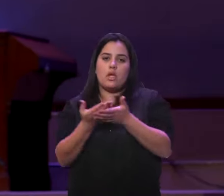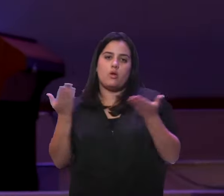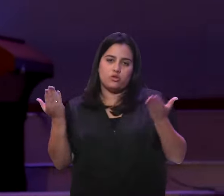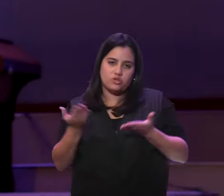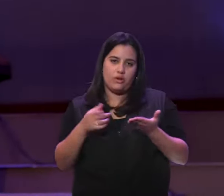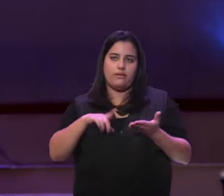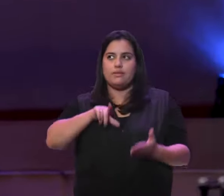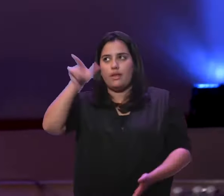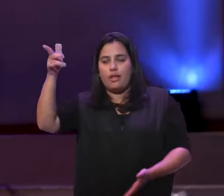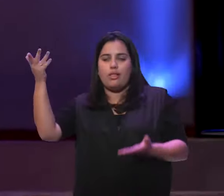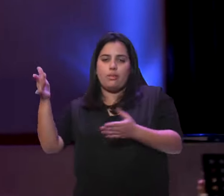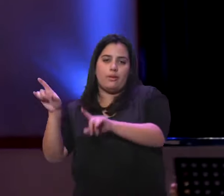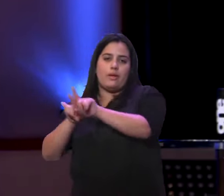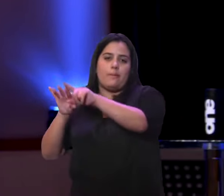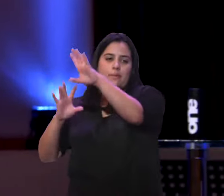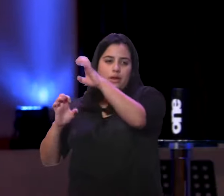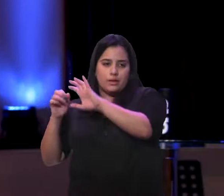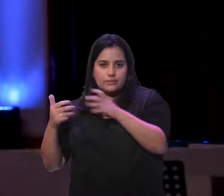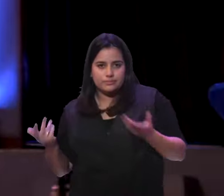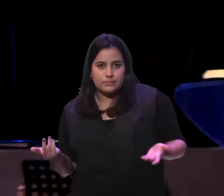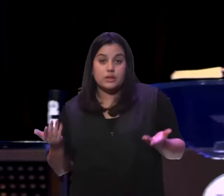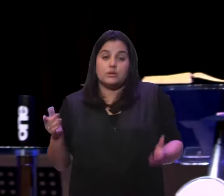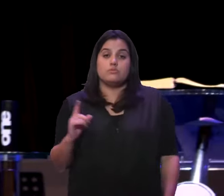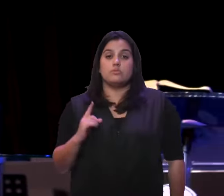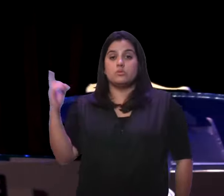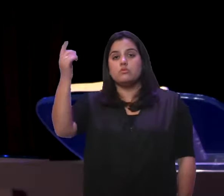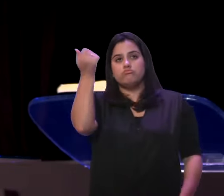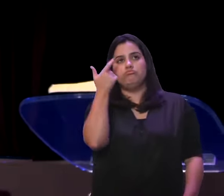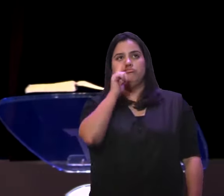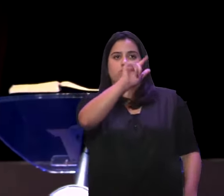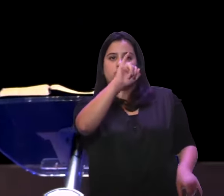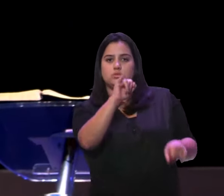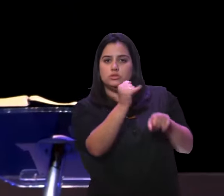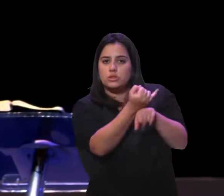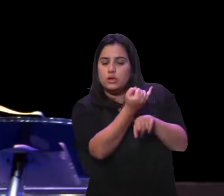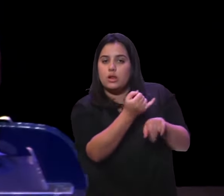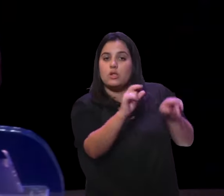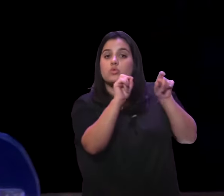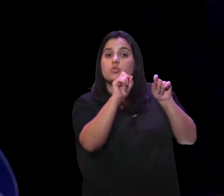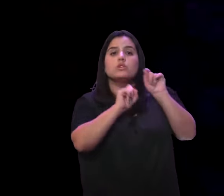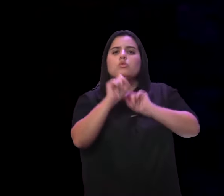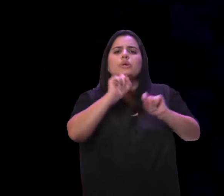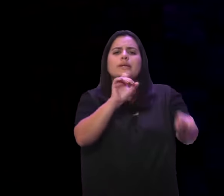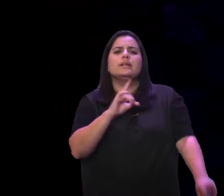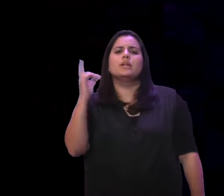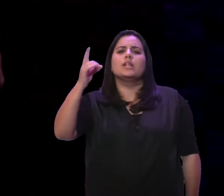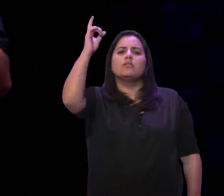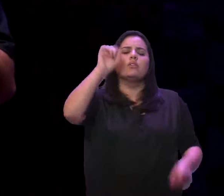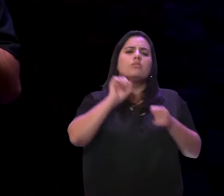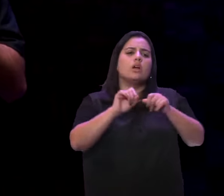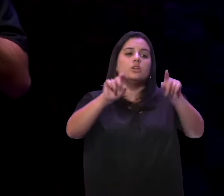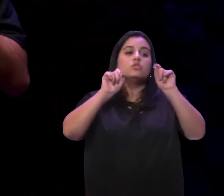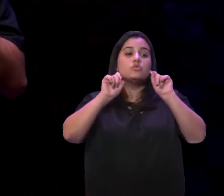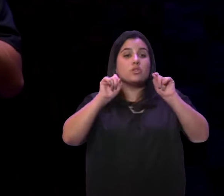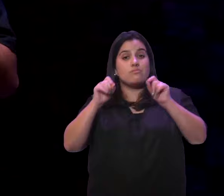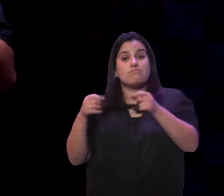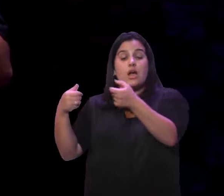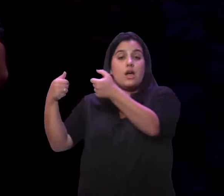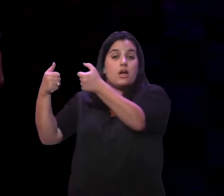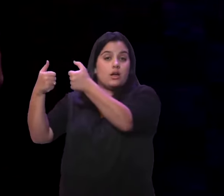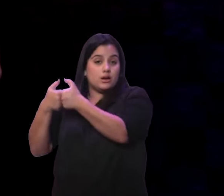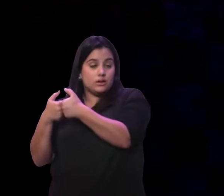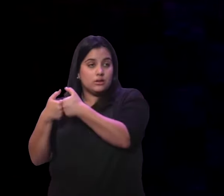história. Ele conquista Jerusalém, e a primeira coisa que ele faz depois disso é levar a